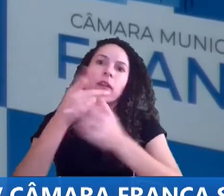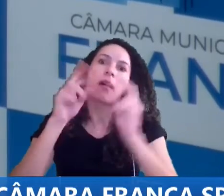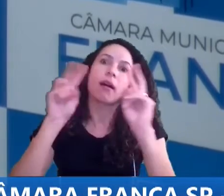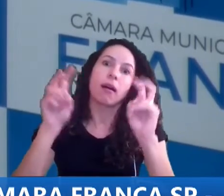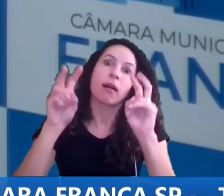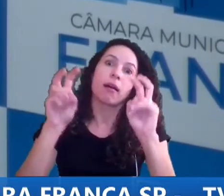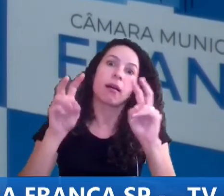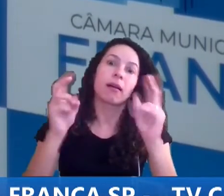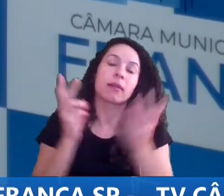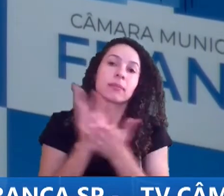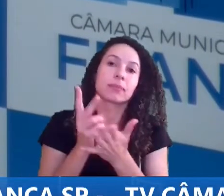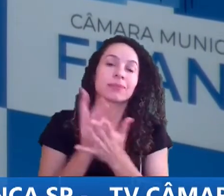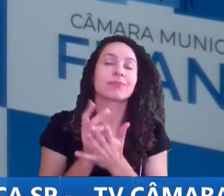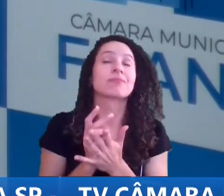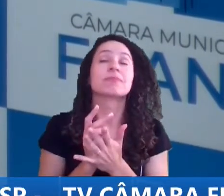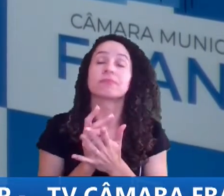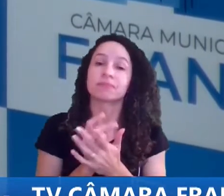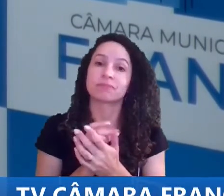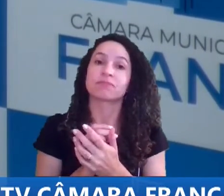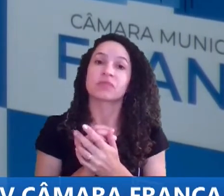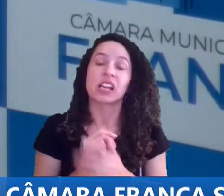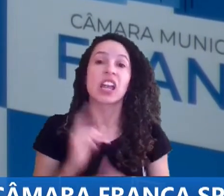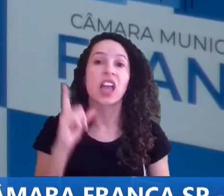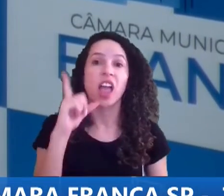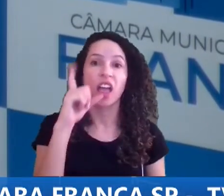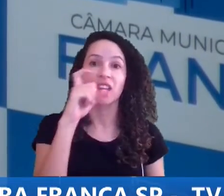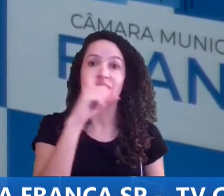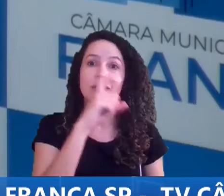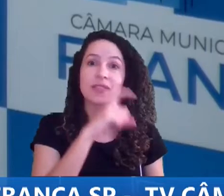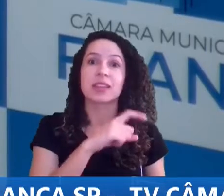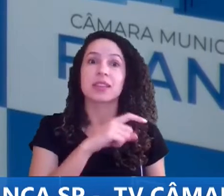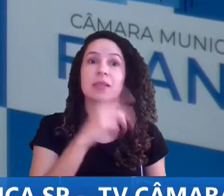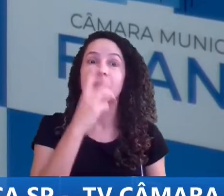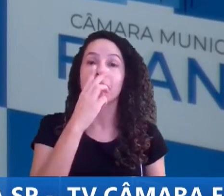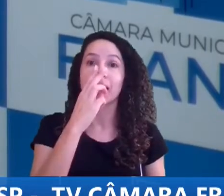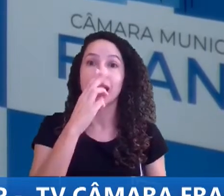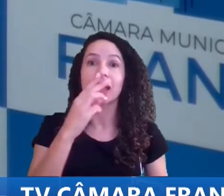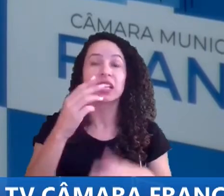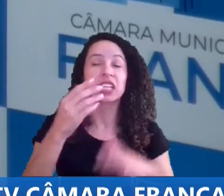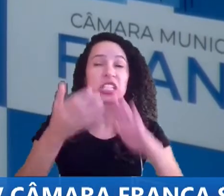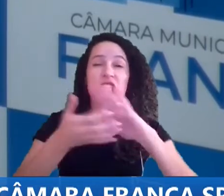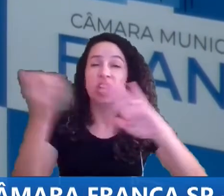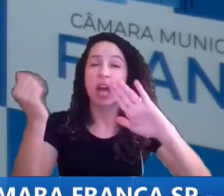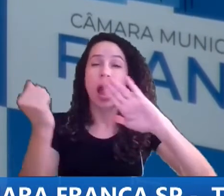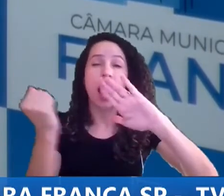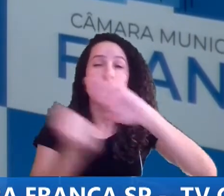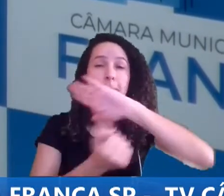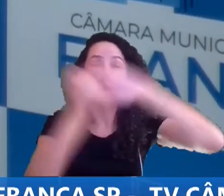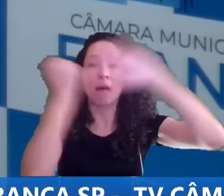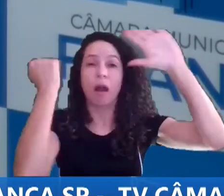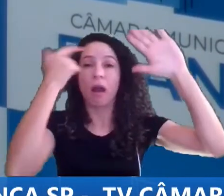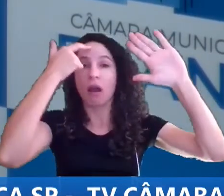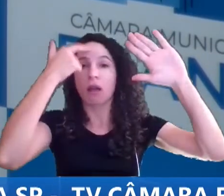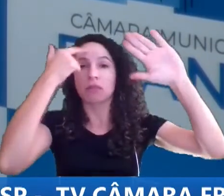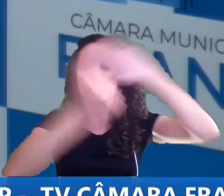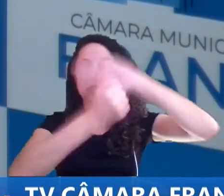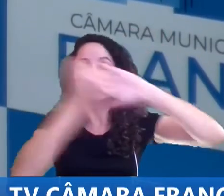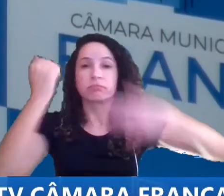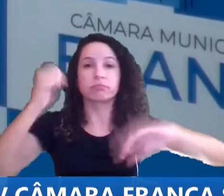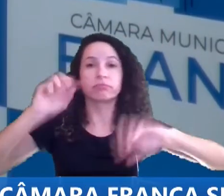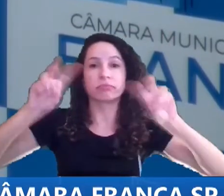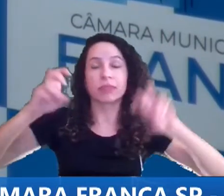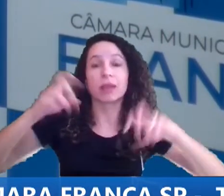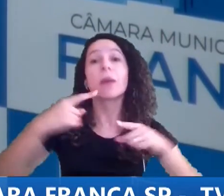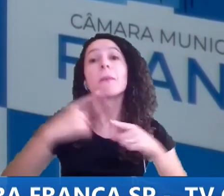muito difícil realmente de combater esse tipo de discurso, porque, principalmente para as pessoas sem